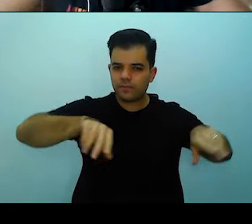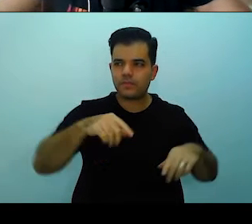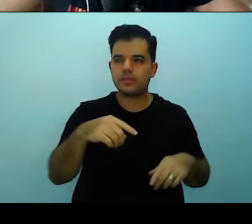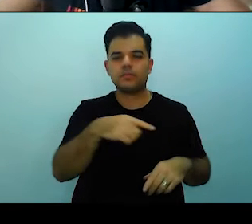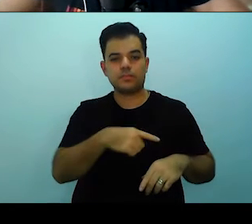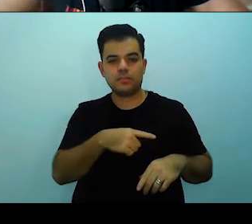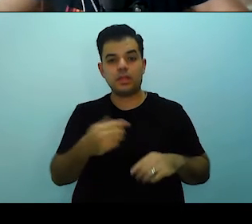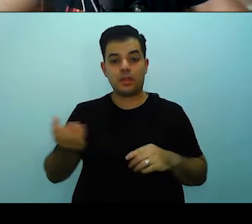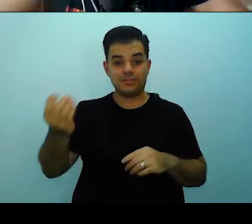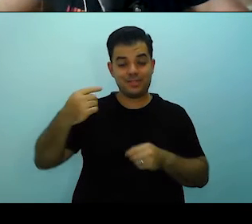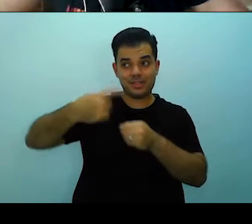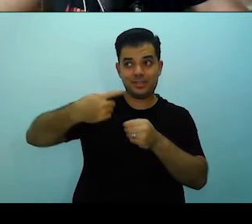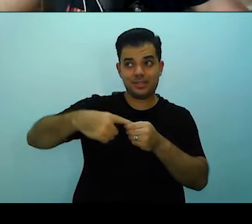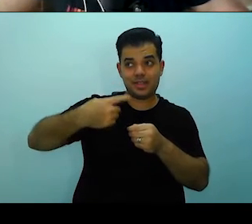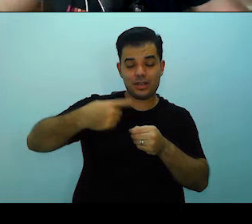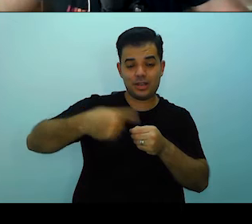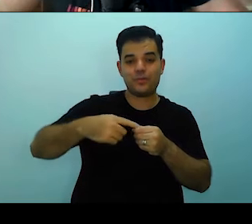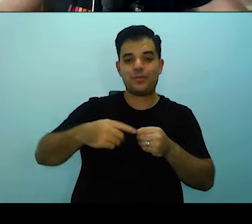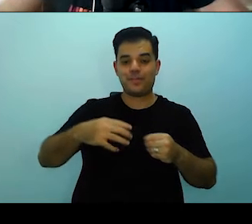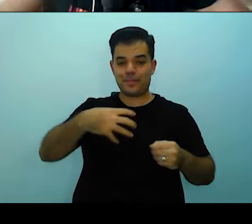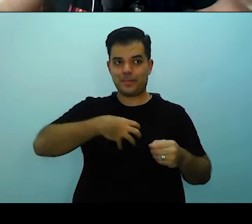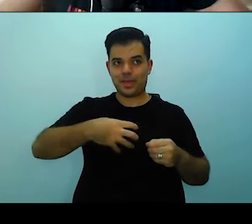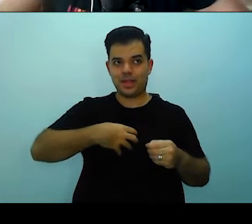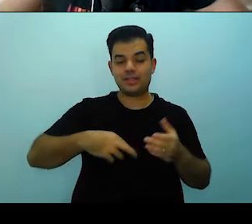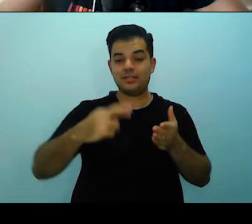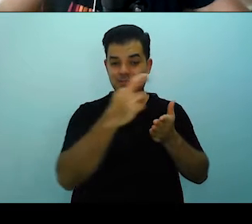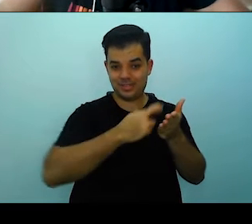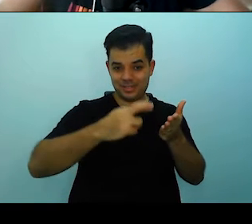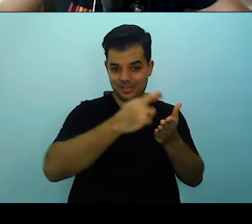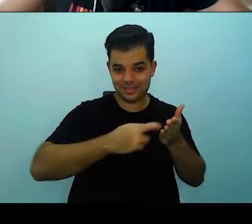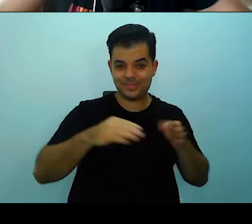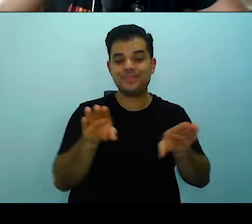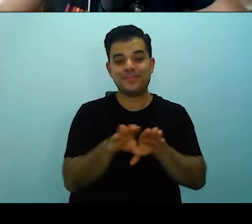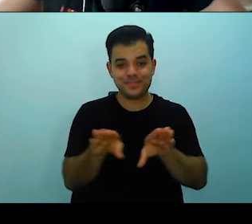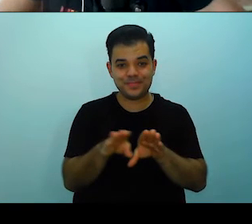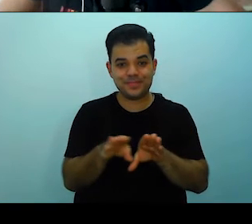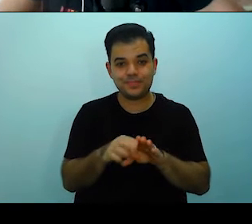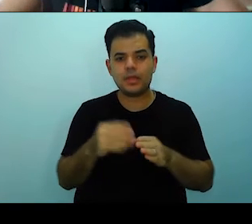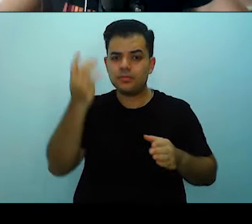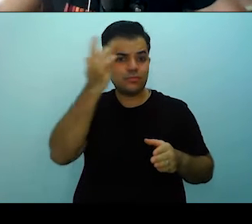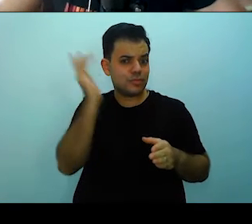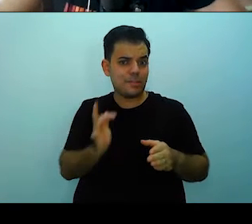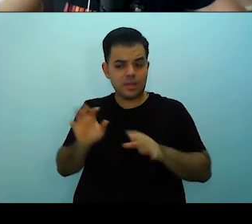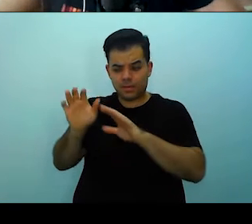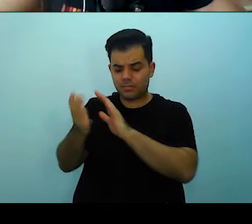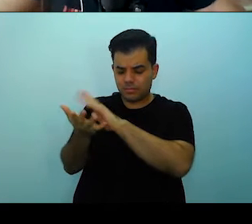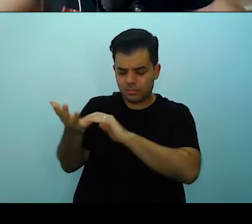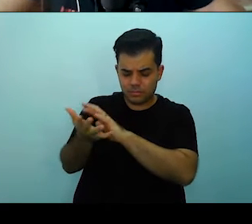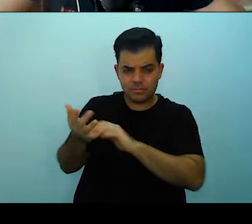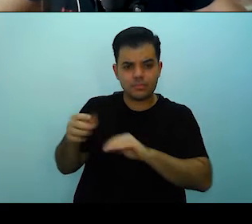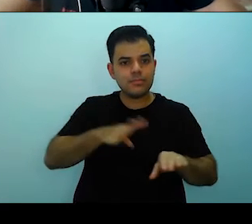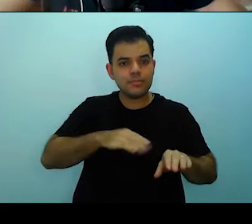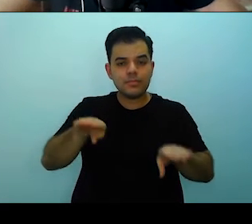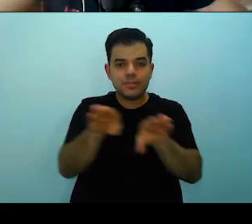sou de uma cidade do interior da Bahia, minúscula, na época devia ter uns 80 mil habitantes, não sabia braille e não tinha uma tabela